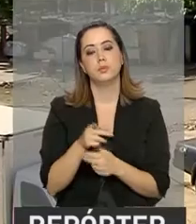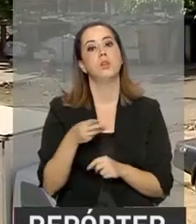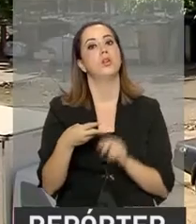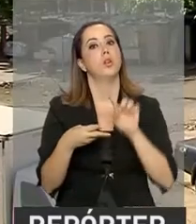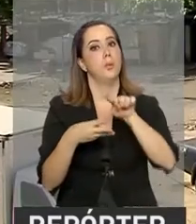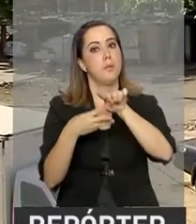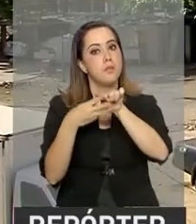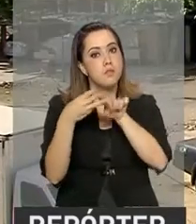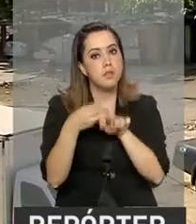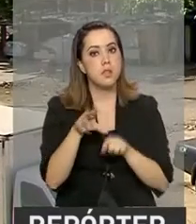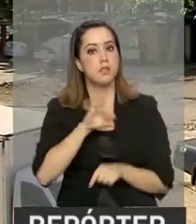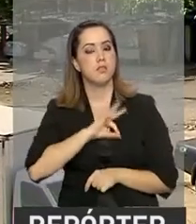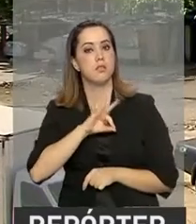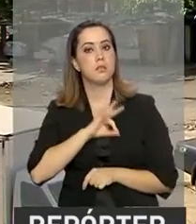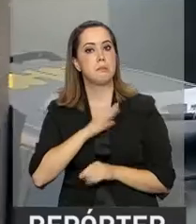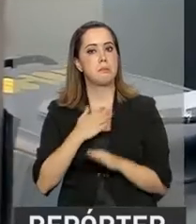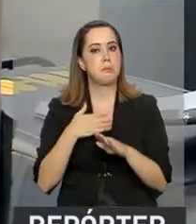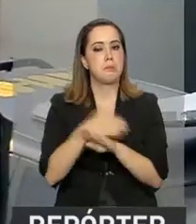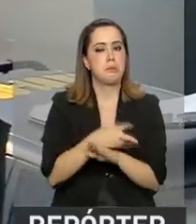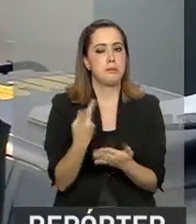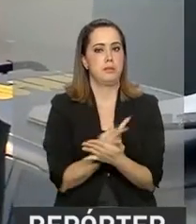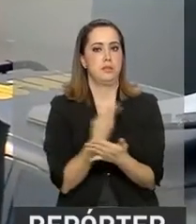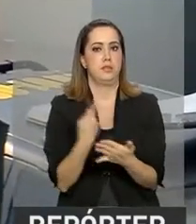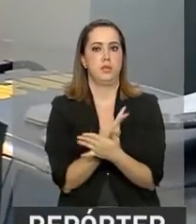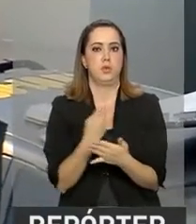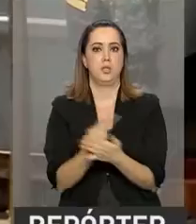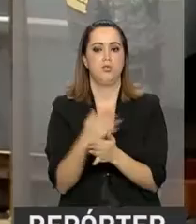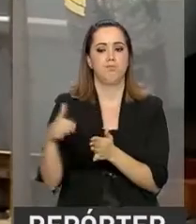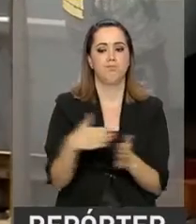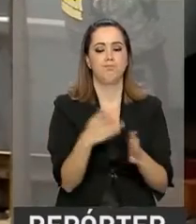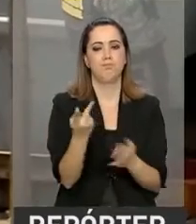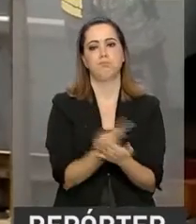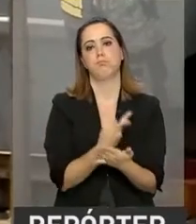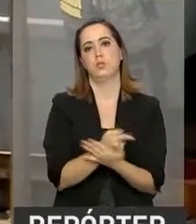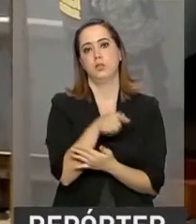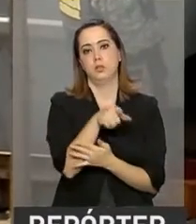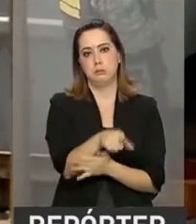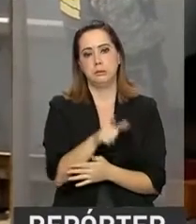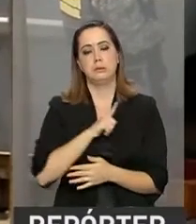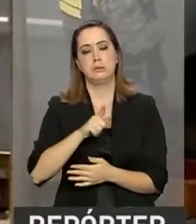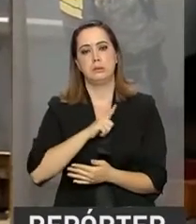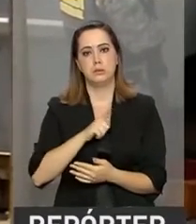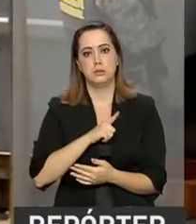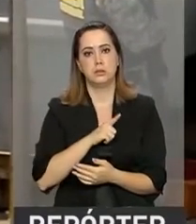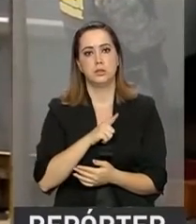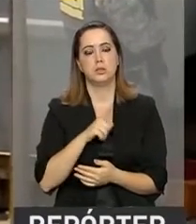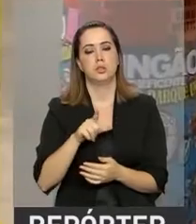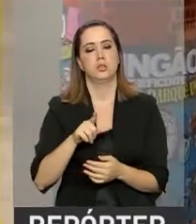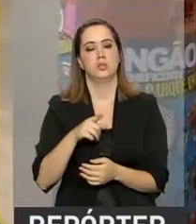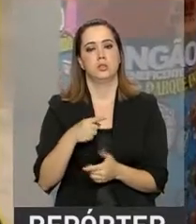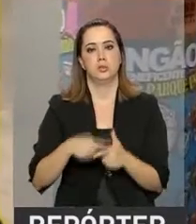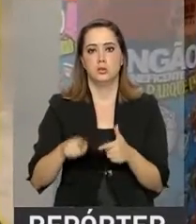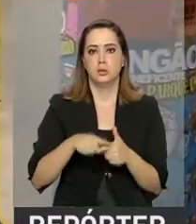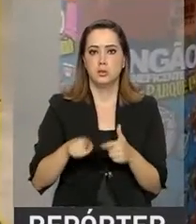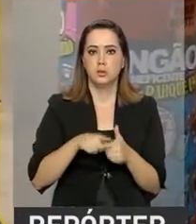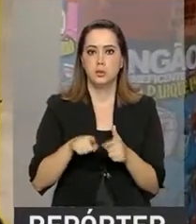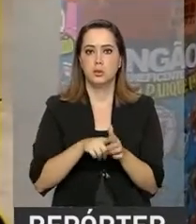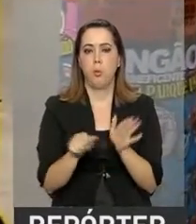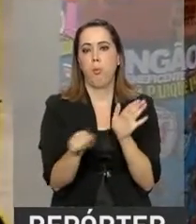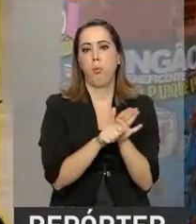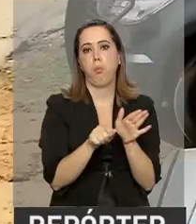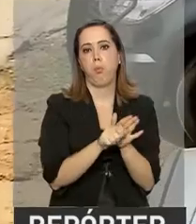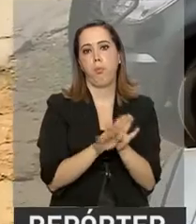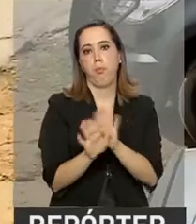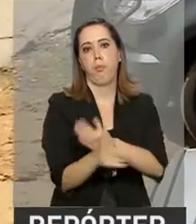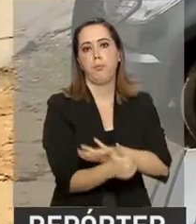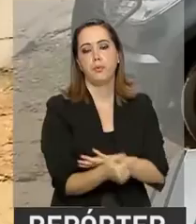três militares entraram por engano na vila do joão uma comunidade que enfrenta problemas com traficantes o soldado hélio